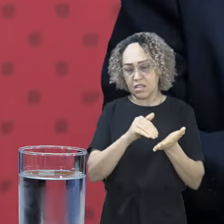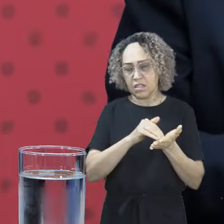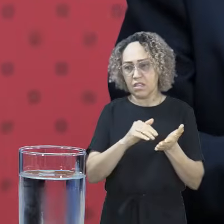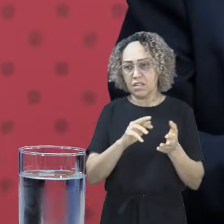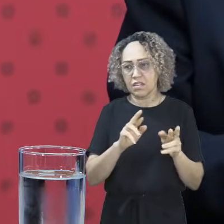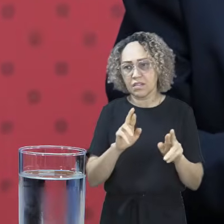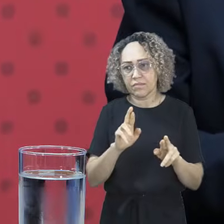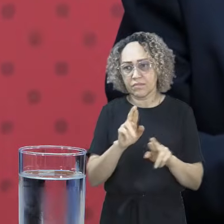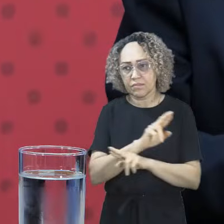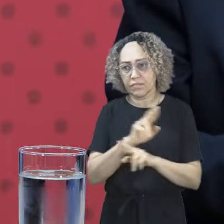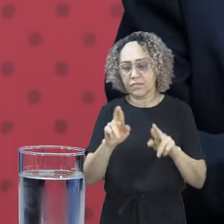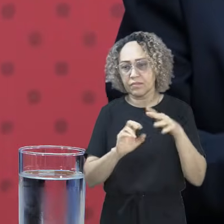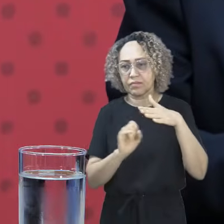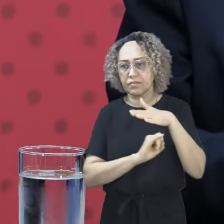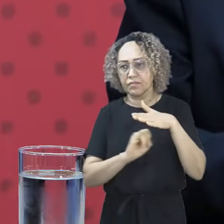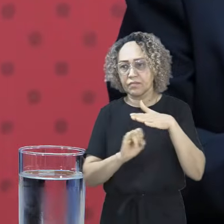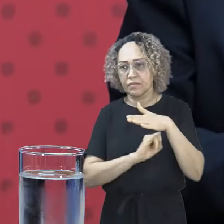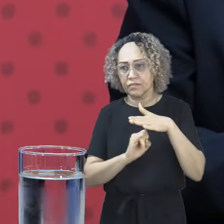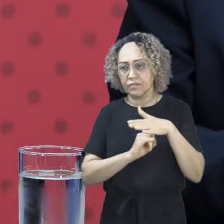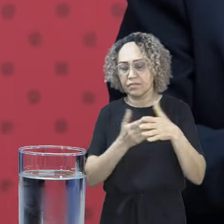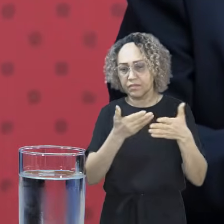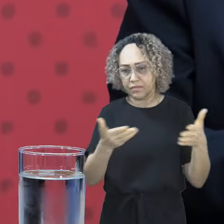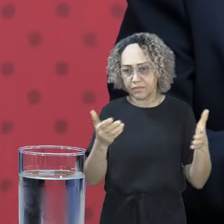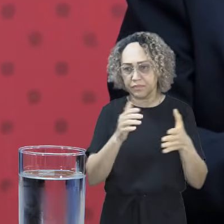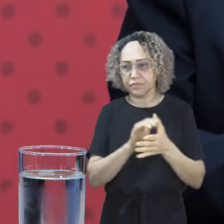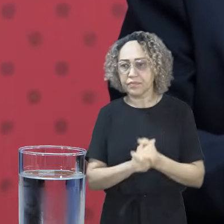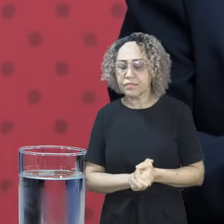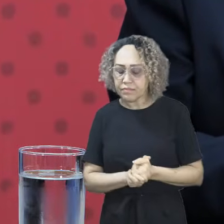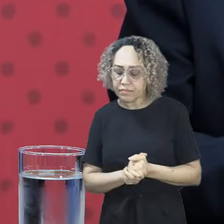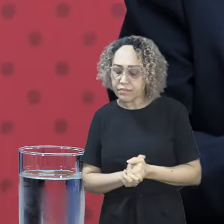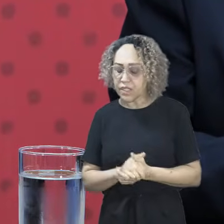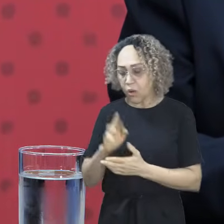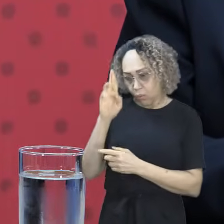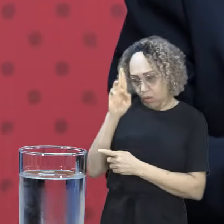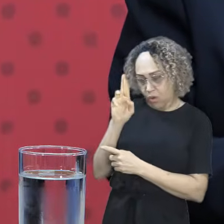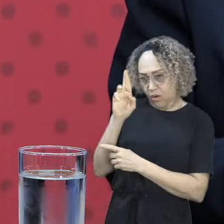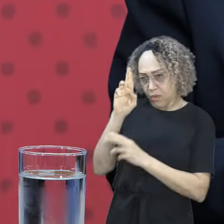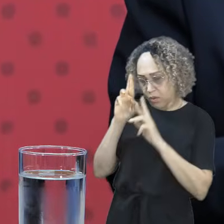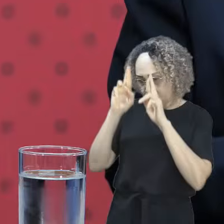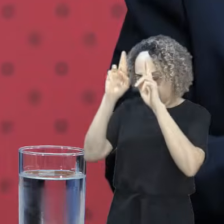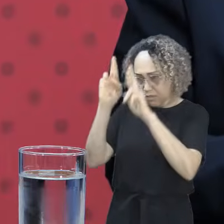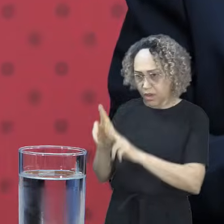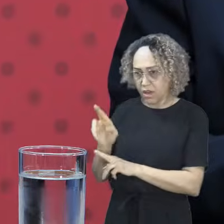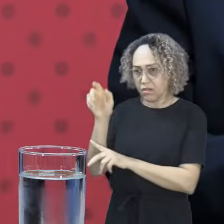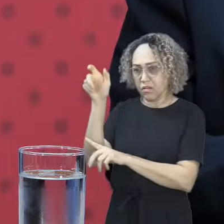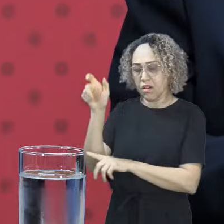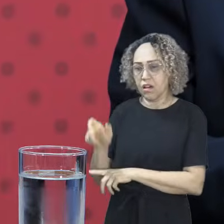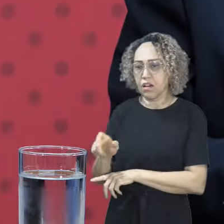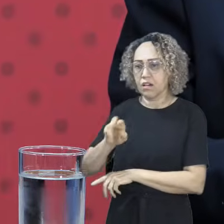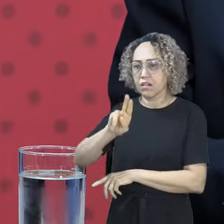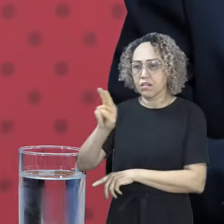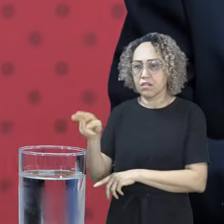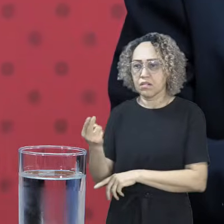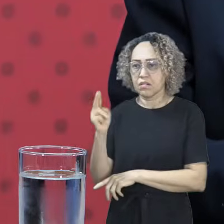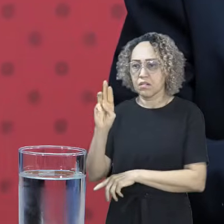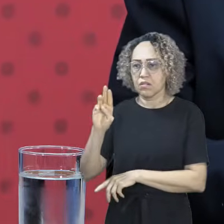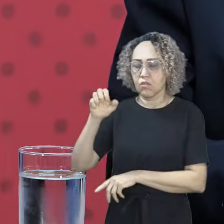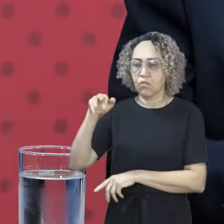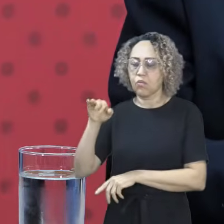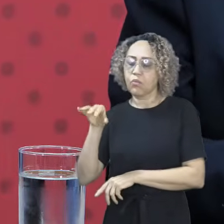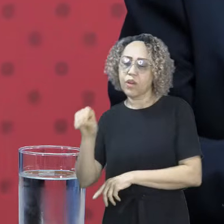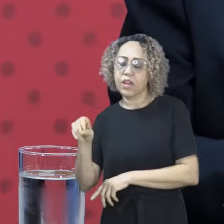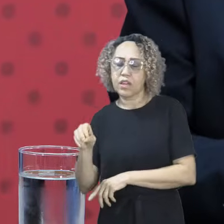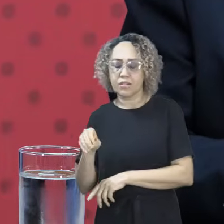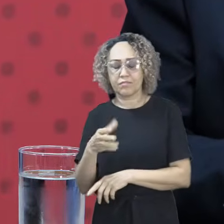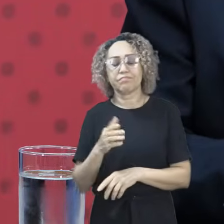aqui o registro, todo o meu respeito a ele. E antes de fazer qualquer menção, né, a esse balanço